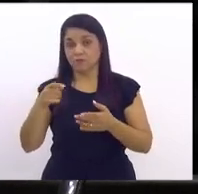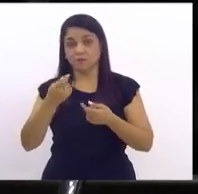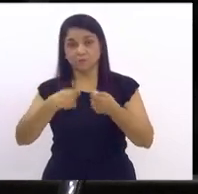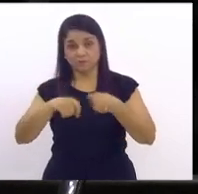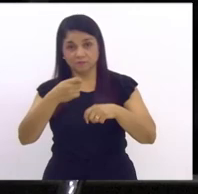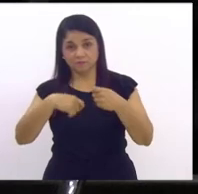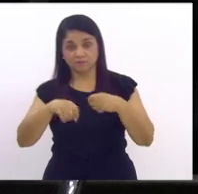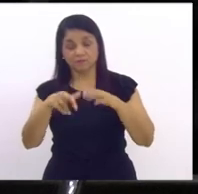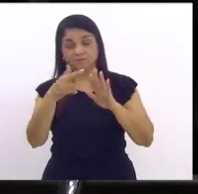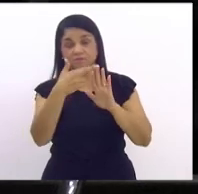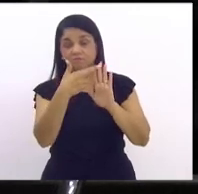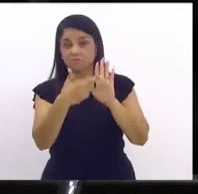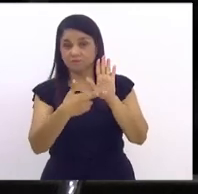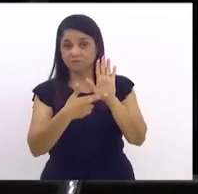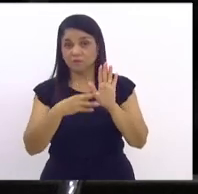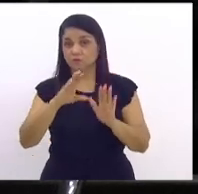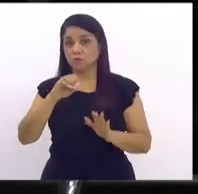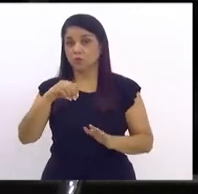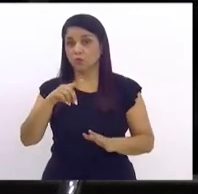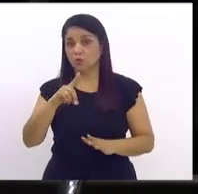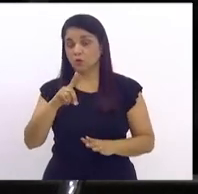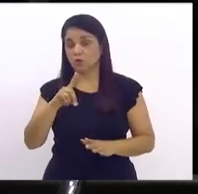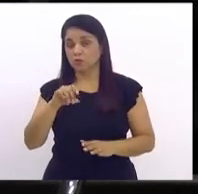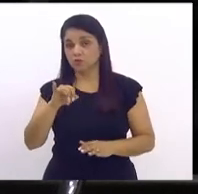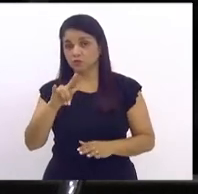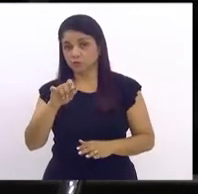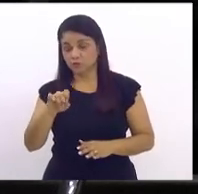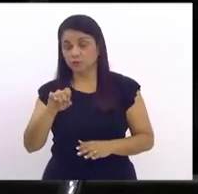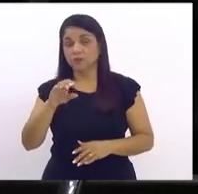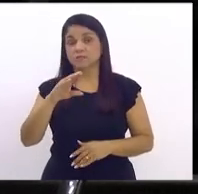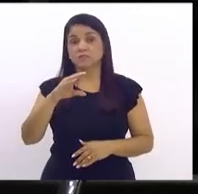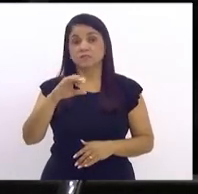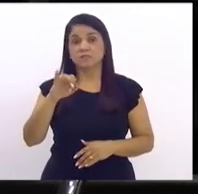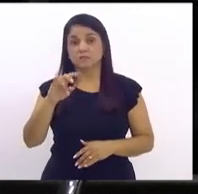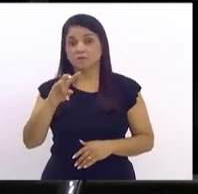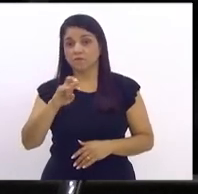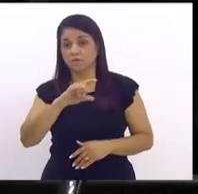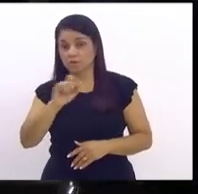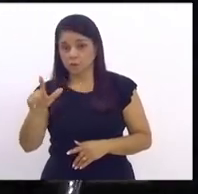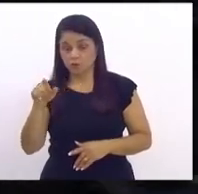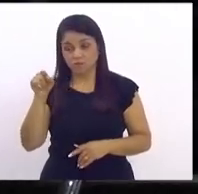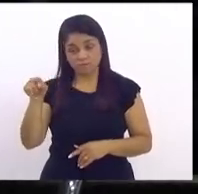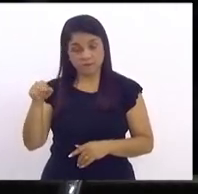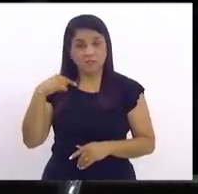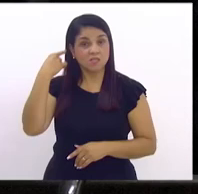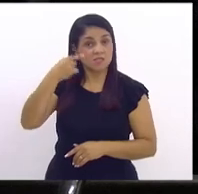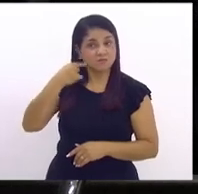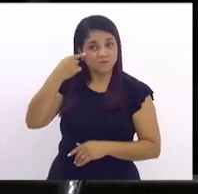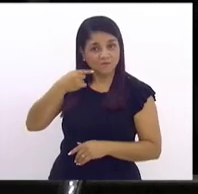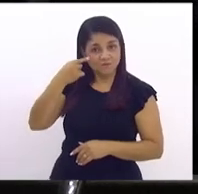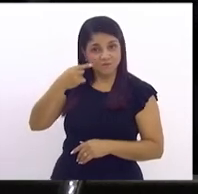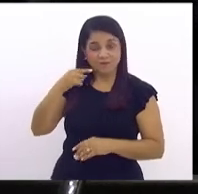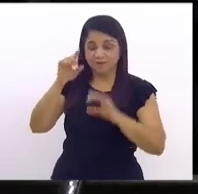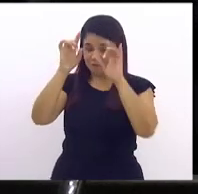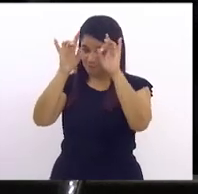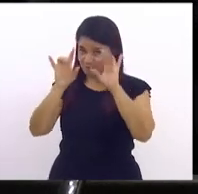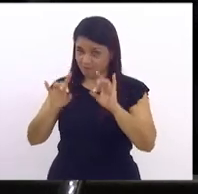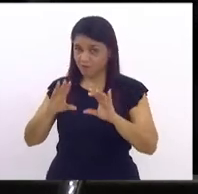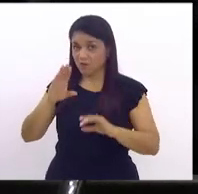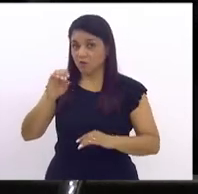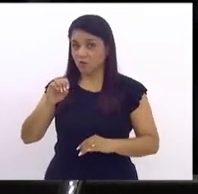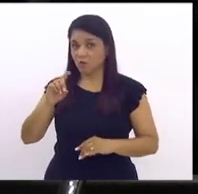regulamentos do Código Civil. E aí o senhor é um advogado especialista em Código Civil, em